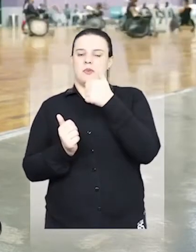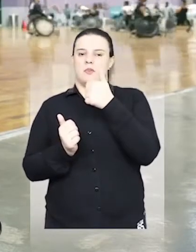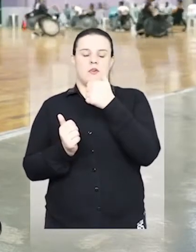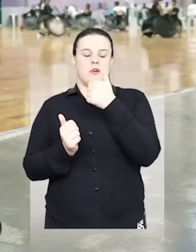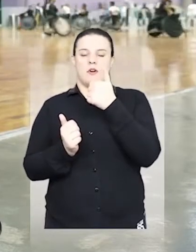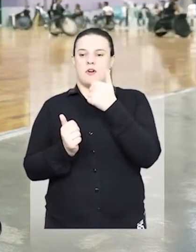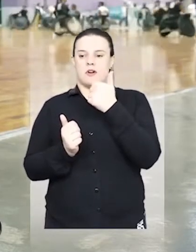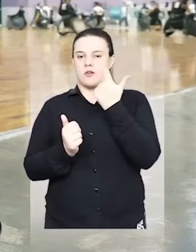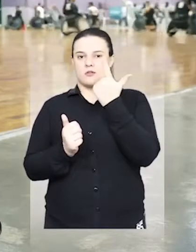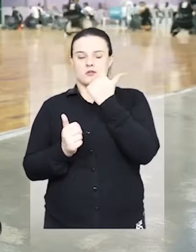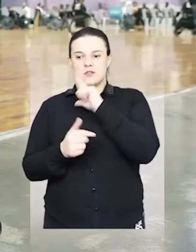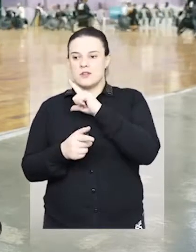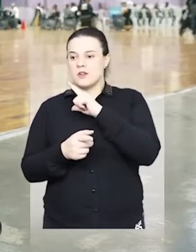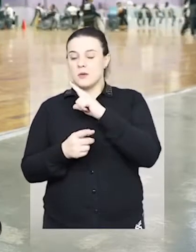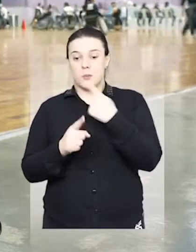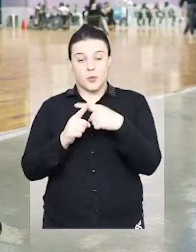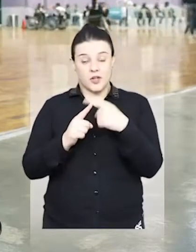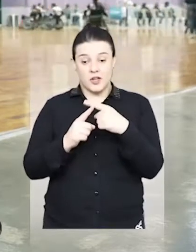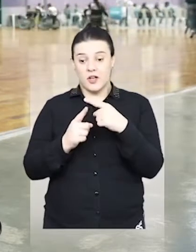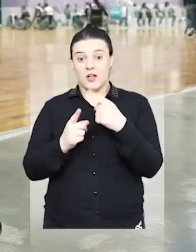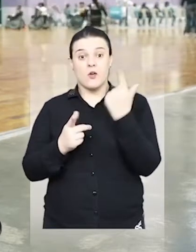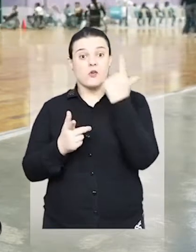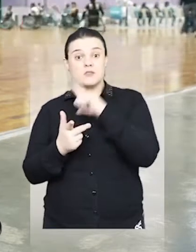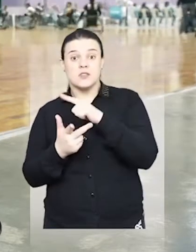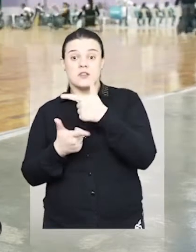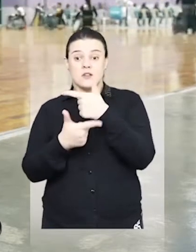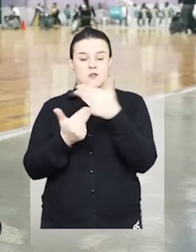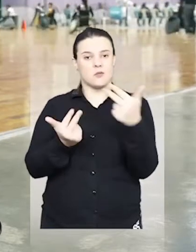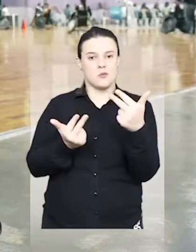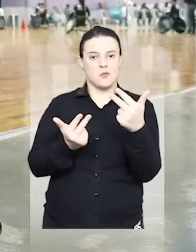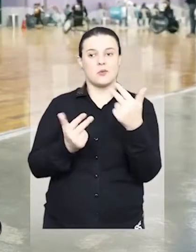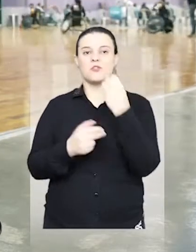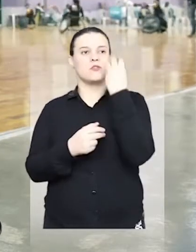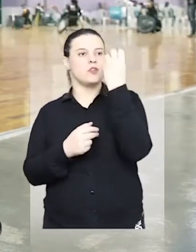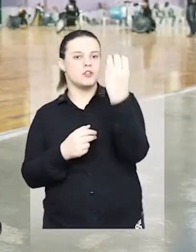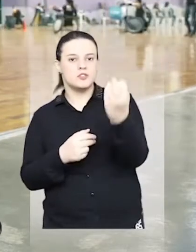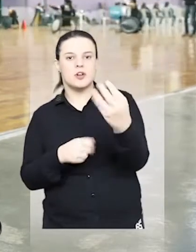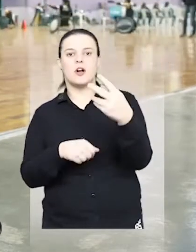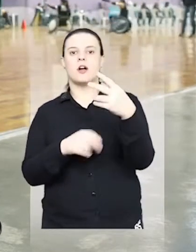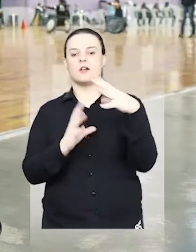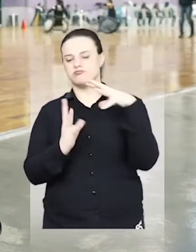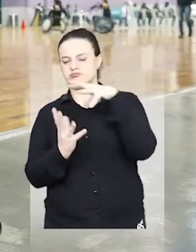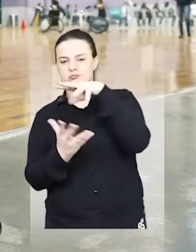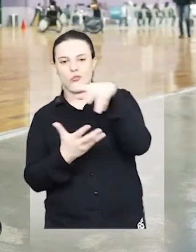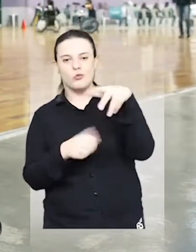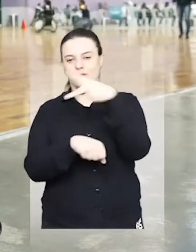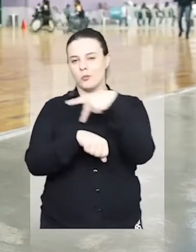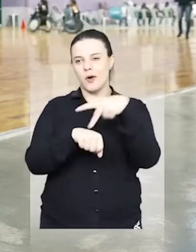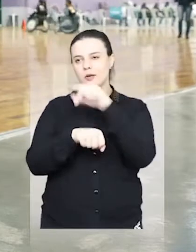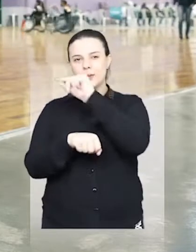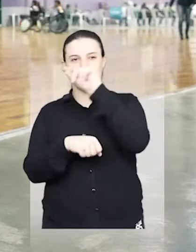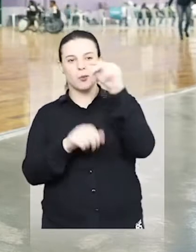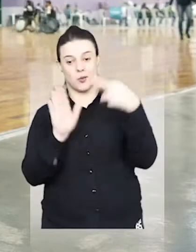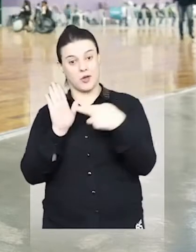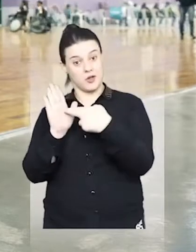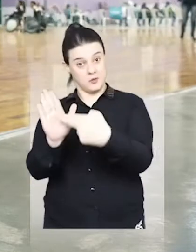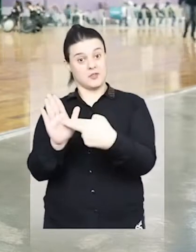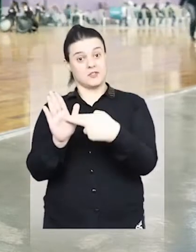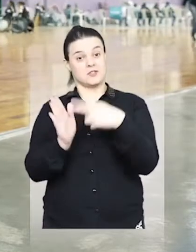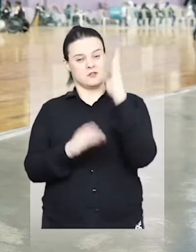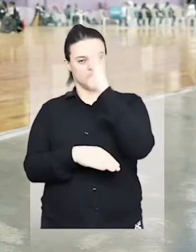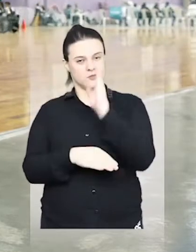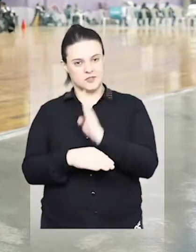grande mudança, porque eu tive possibilidades de viajar pelo mundo, né, representando o